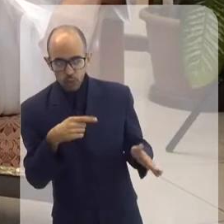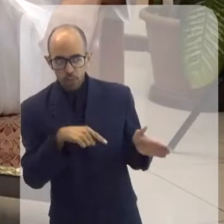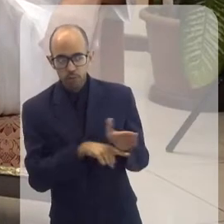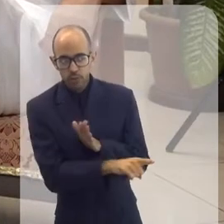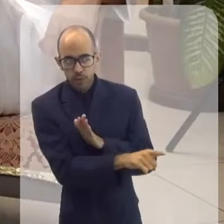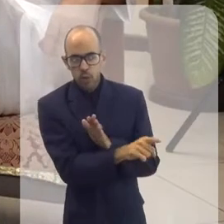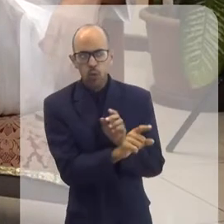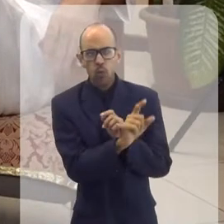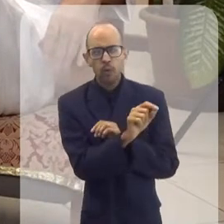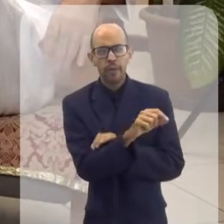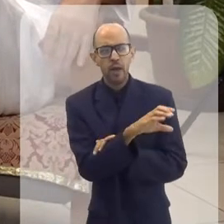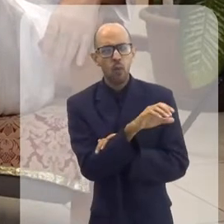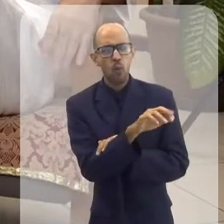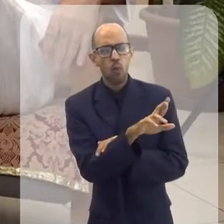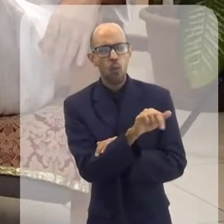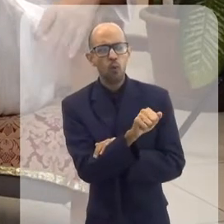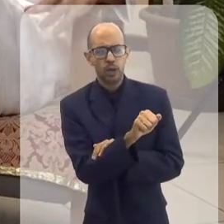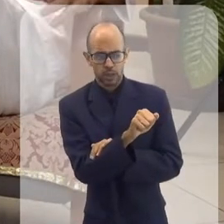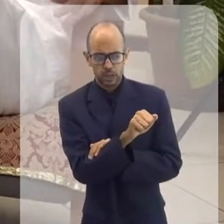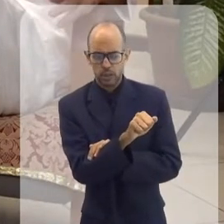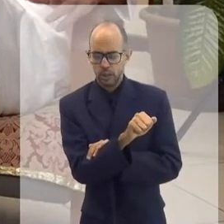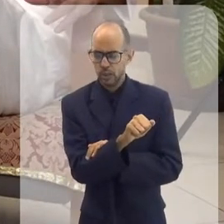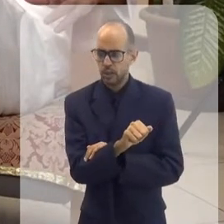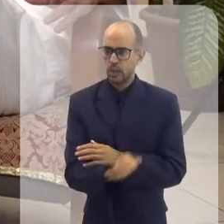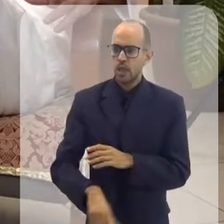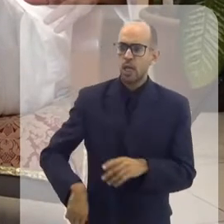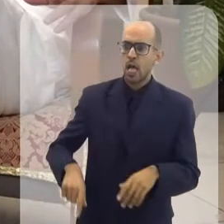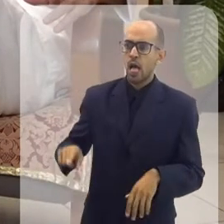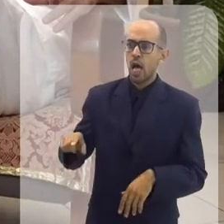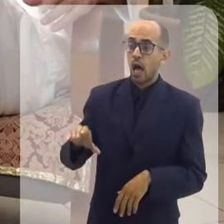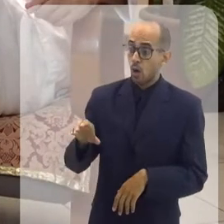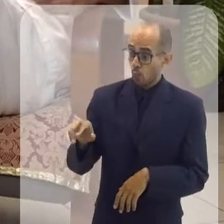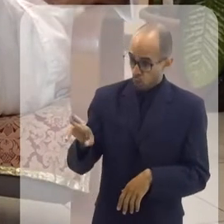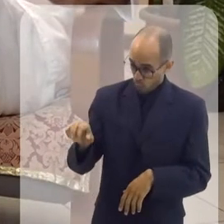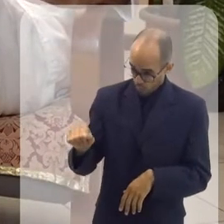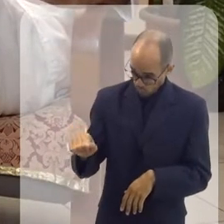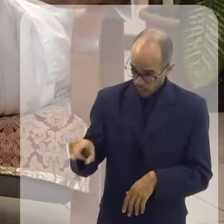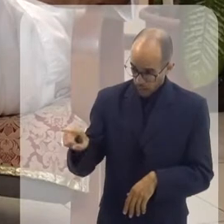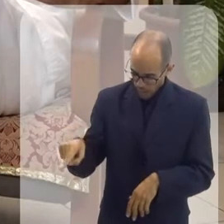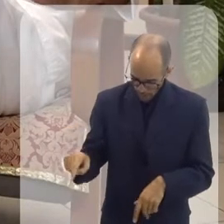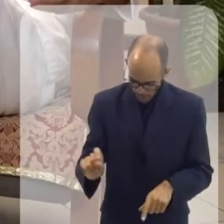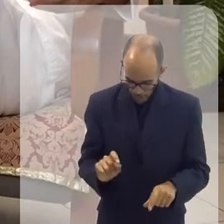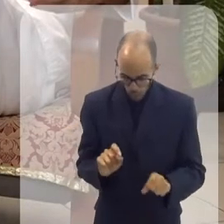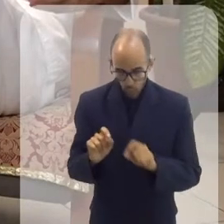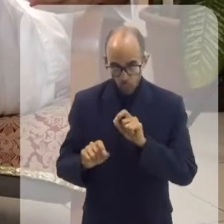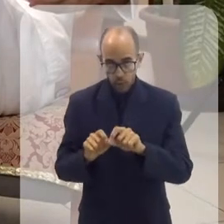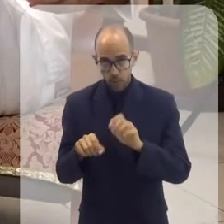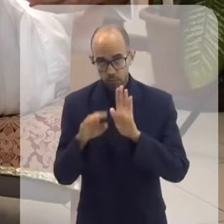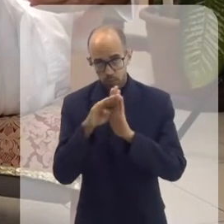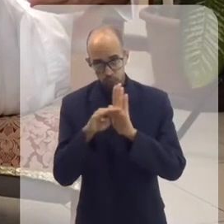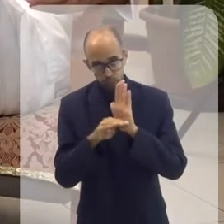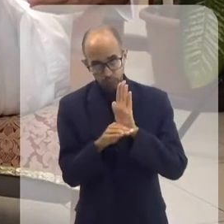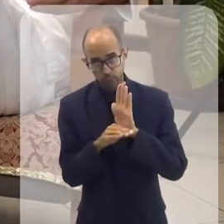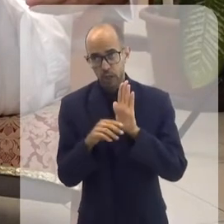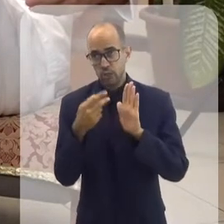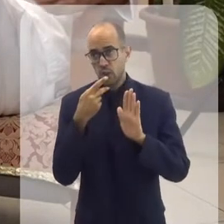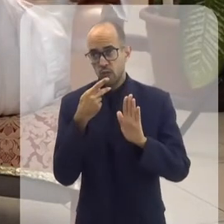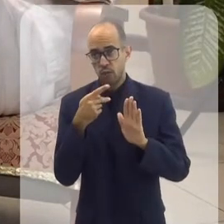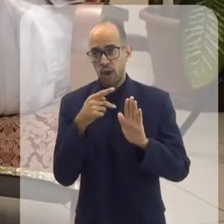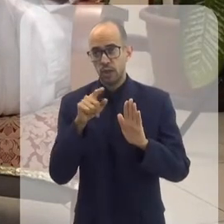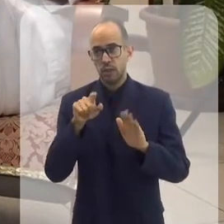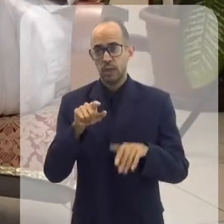conhece o que é uma cura Pois é a cura é o procedimento ritual que a gente chama de